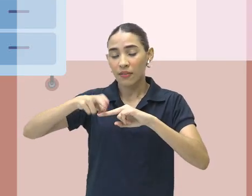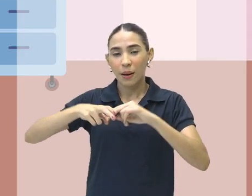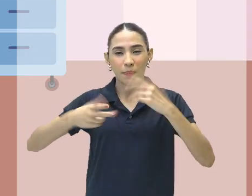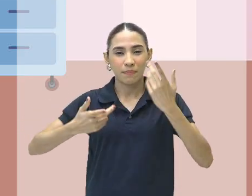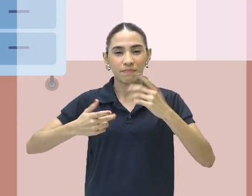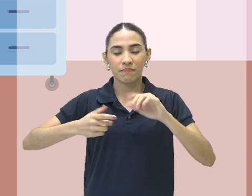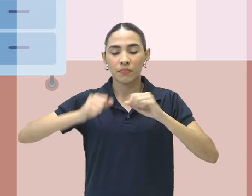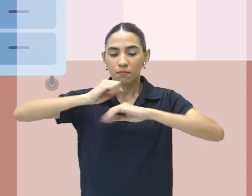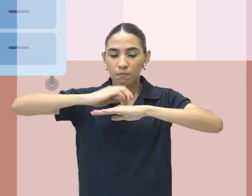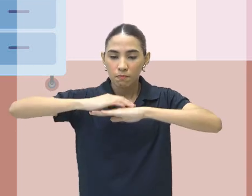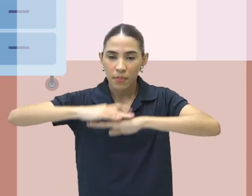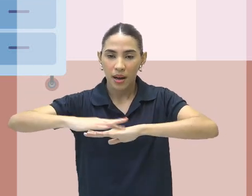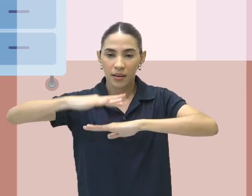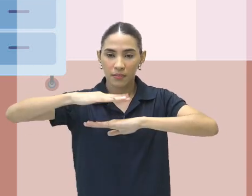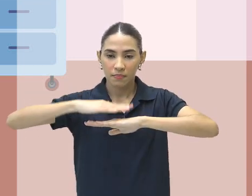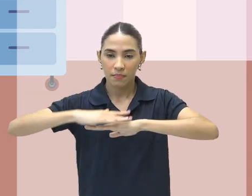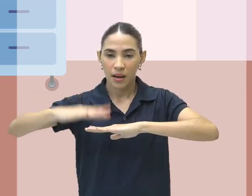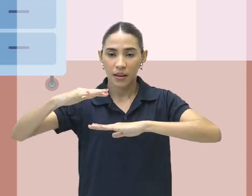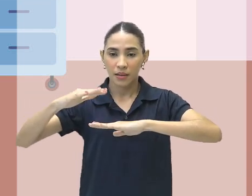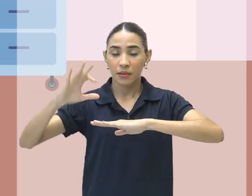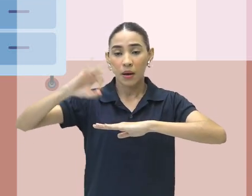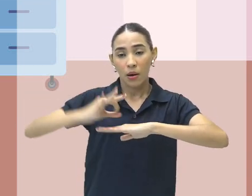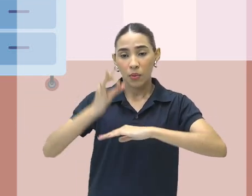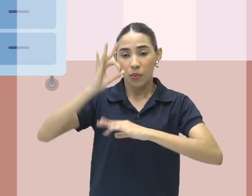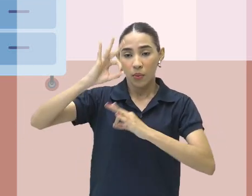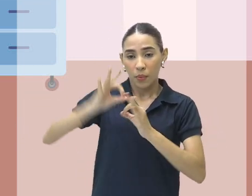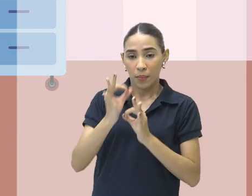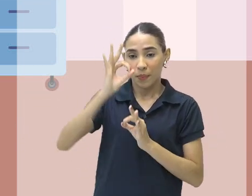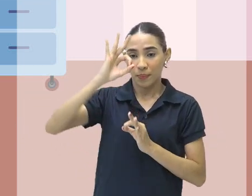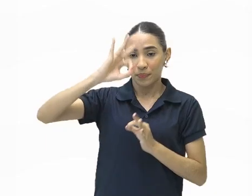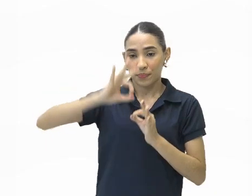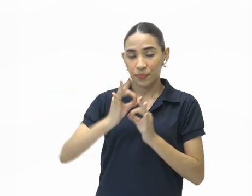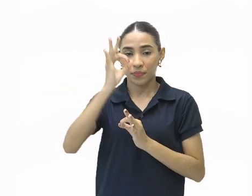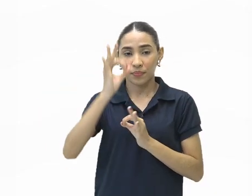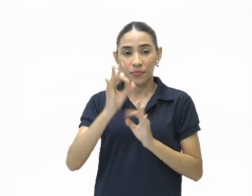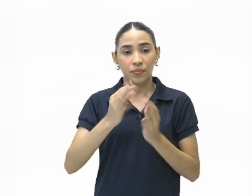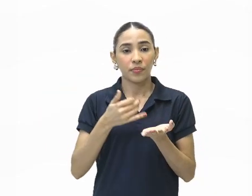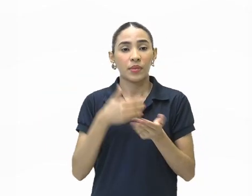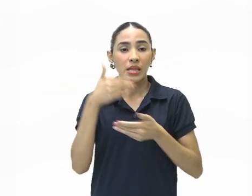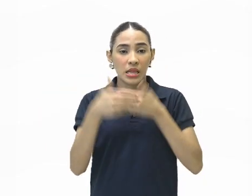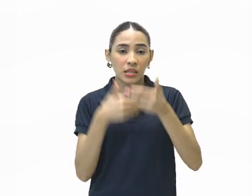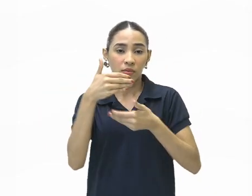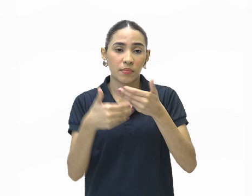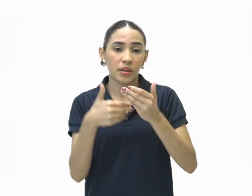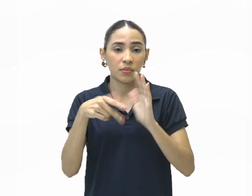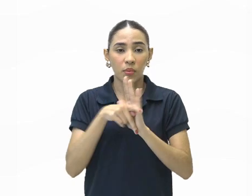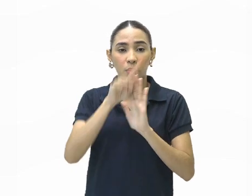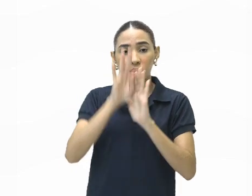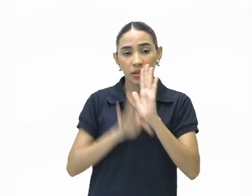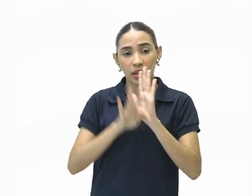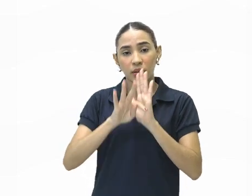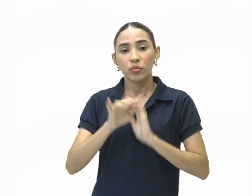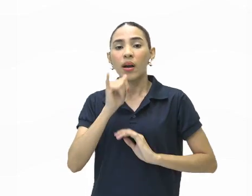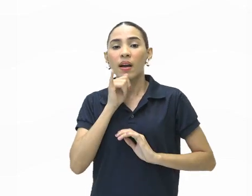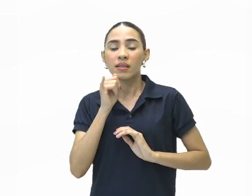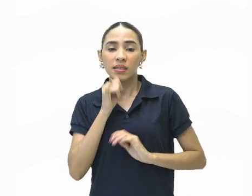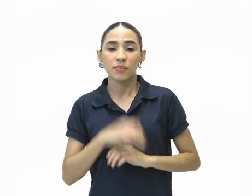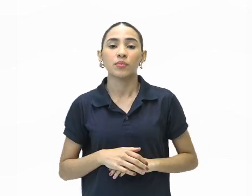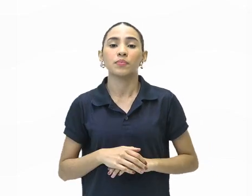ia tecendo ali seus dias calmamente. O desenvolvimento do texto, então, ele ocorre, né, como enredo,